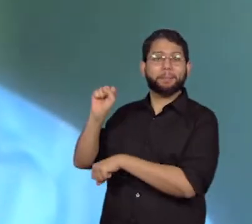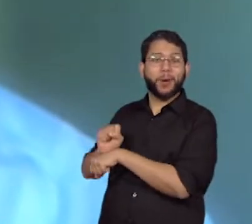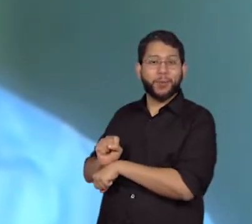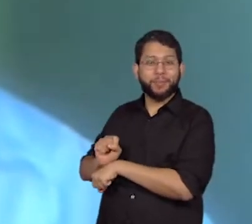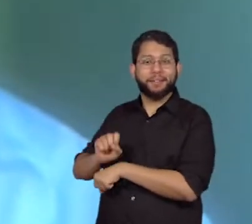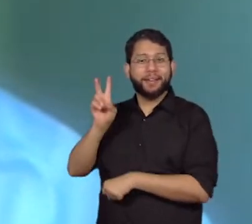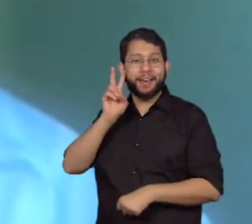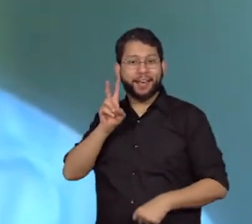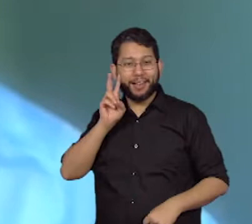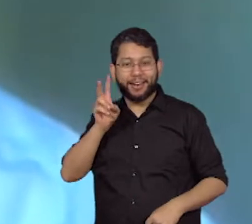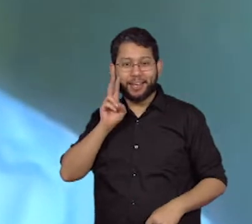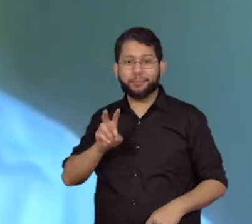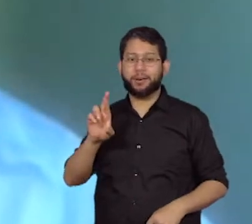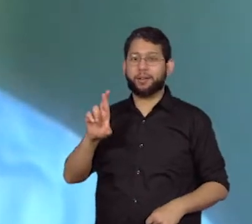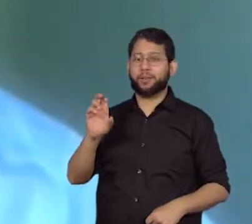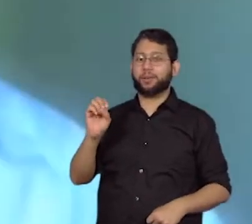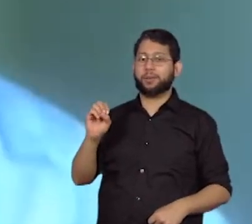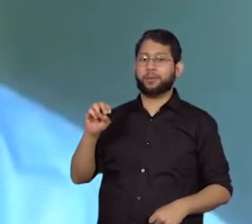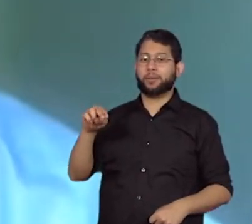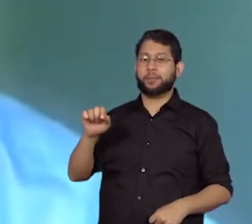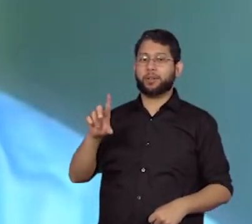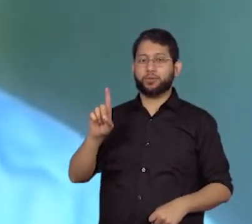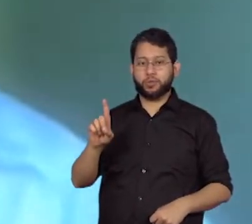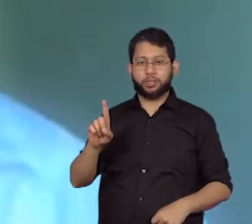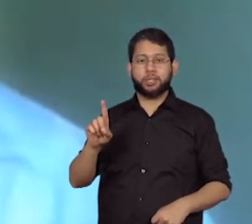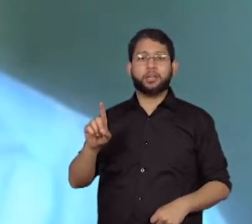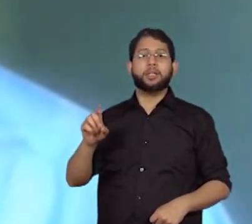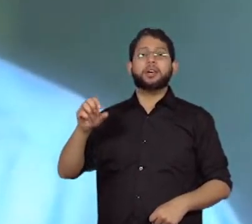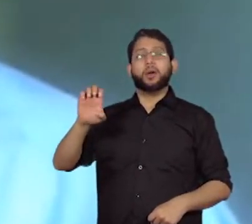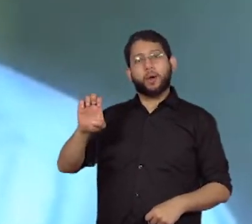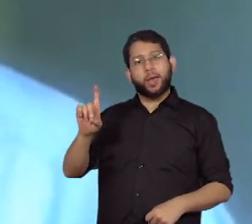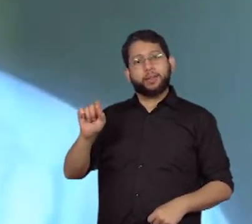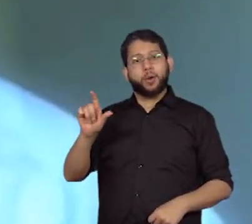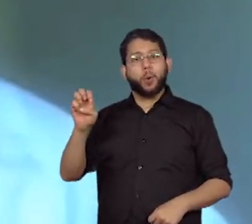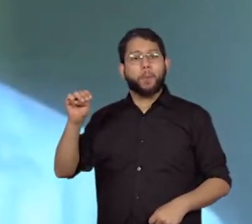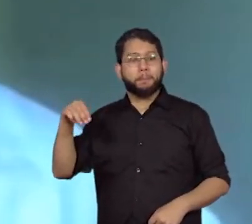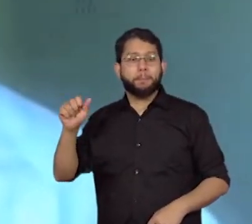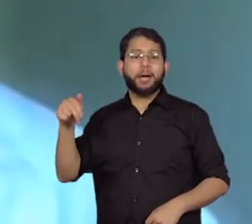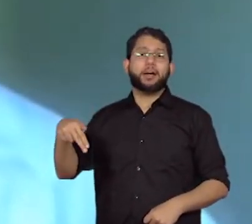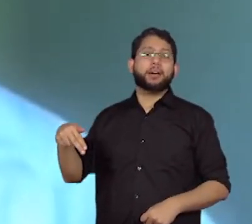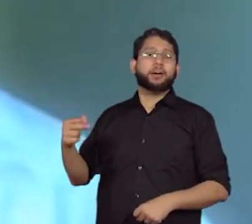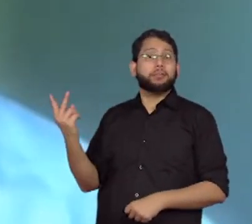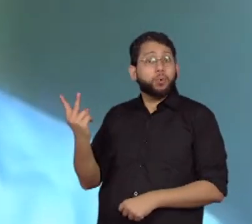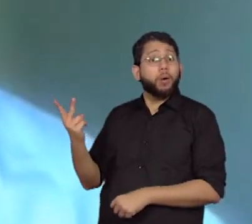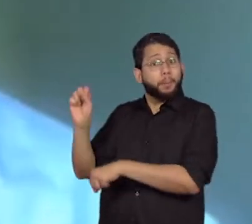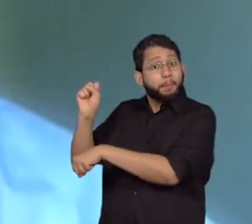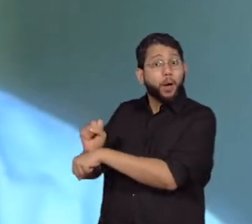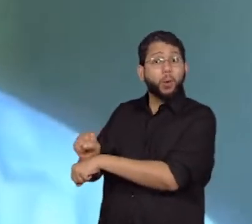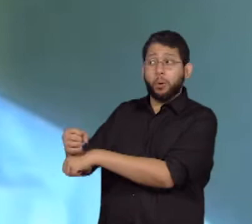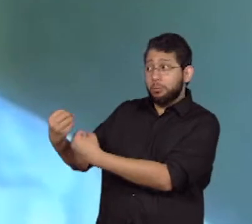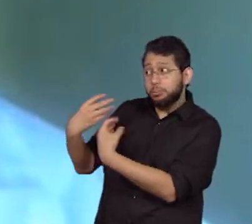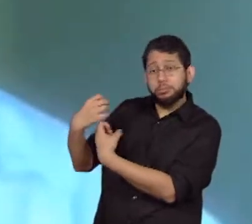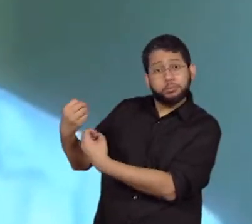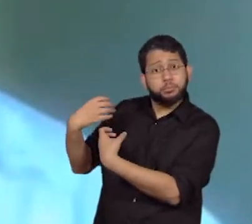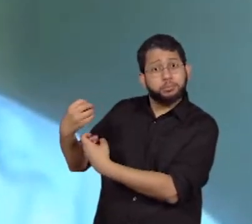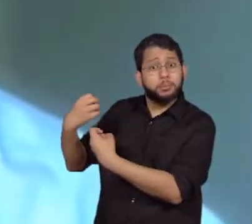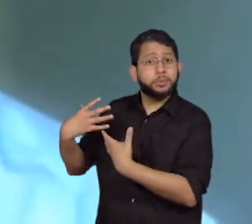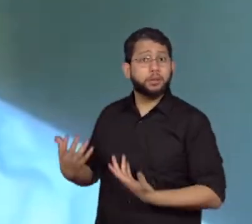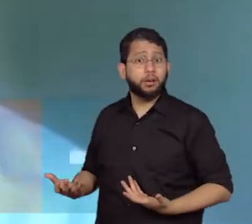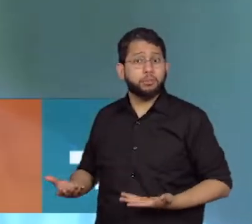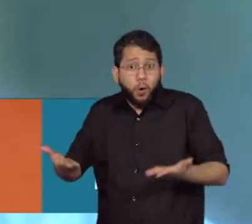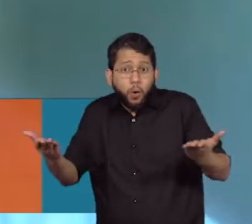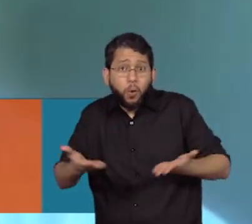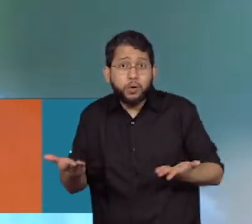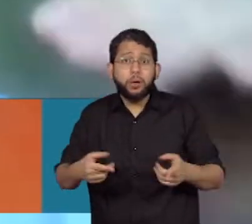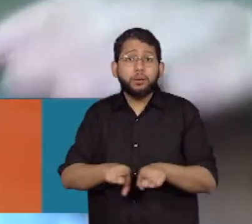o conselho de fato, estudar fora, fez uma diferença tremenda na minha vida. Então, hoje eu paro.